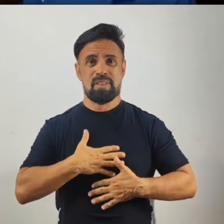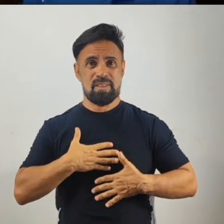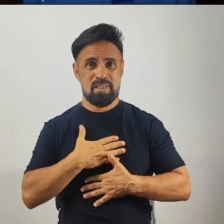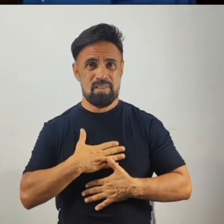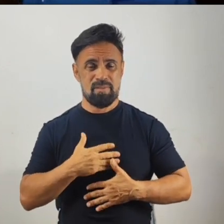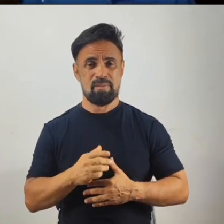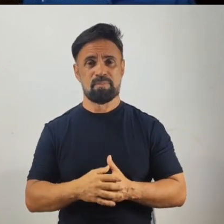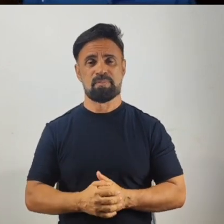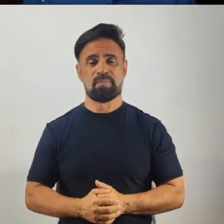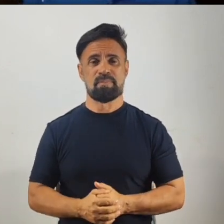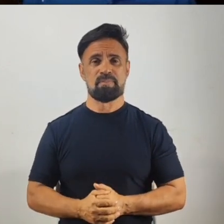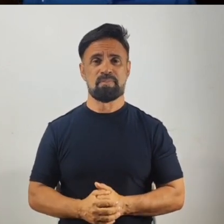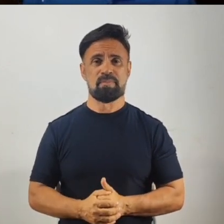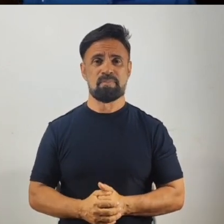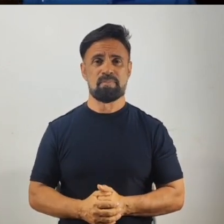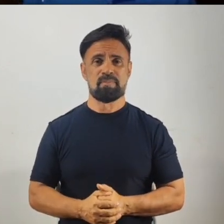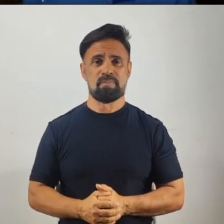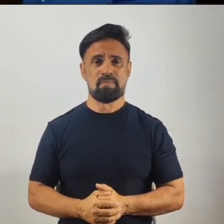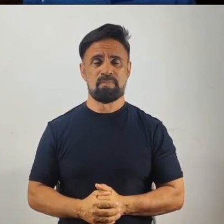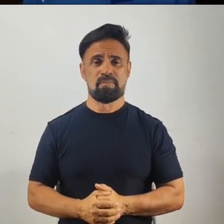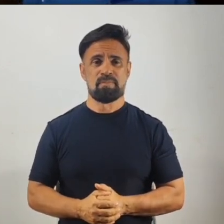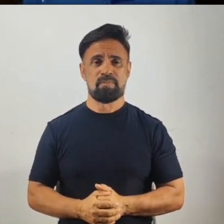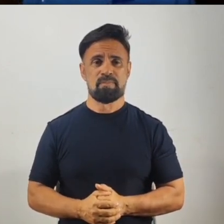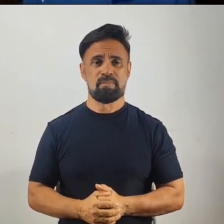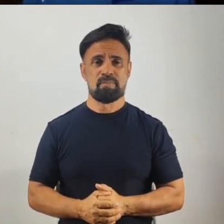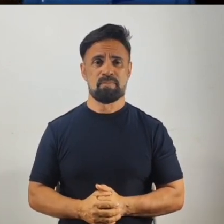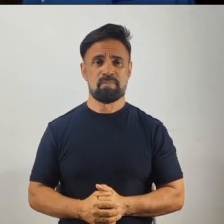clientes, dos nossos usuários.